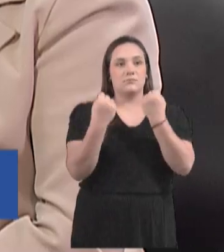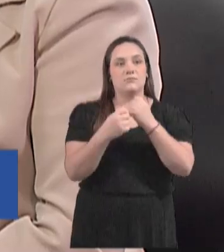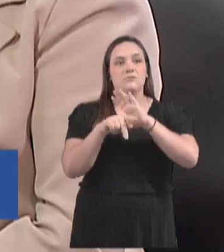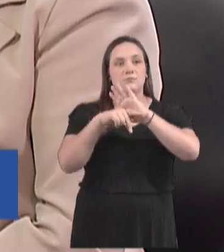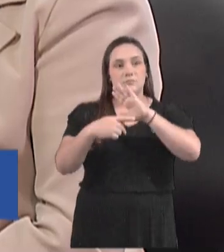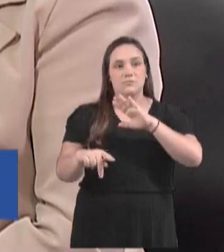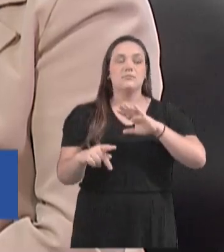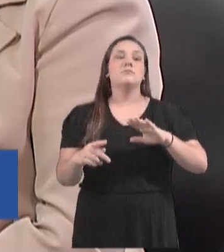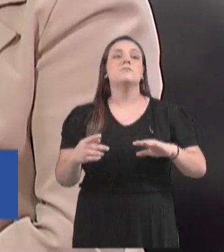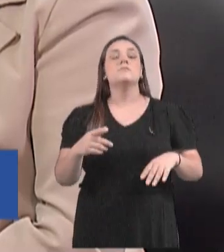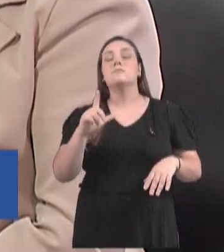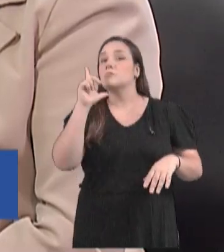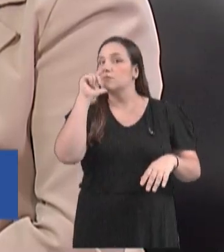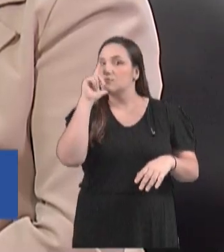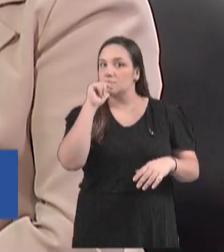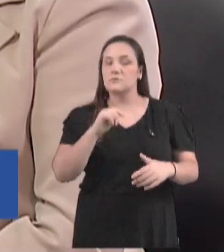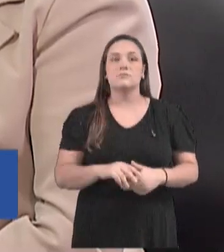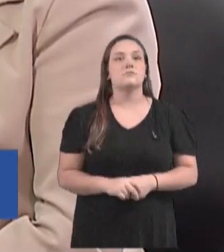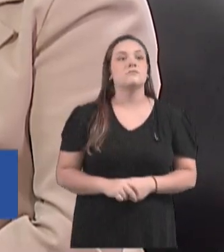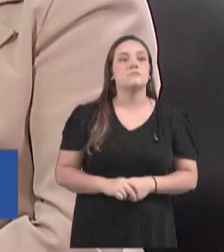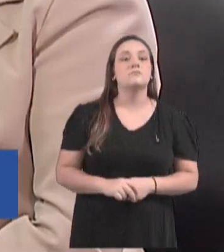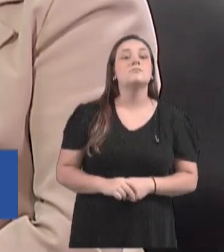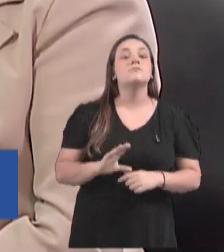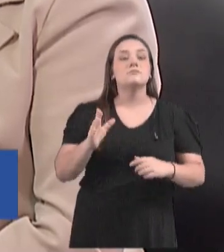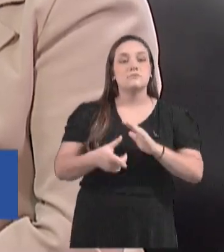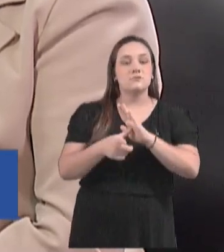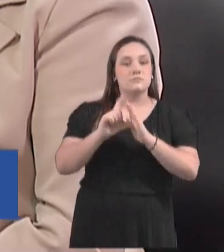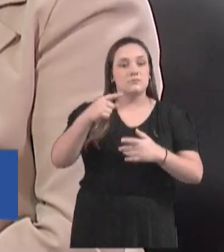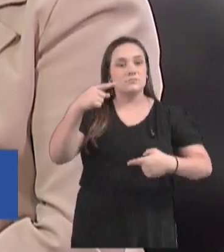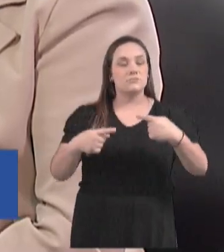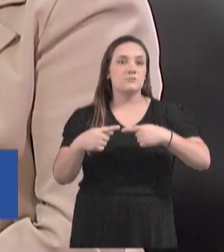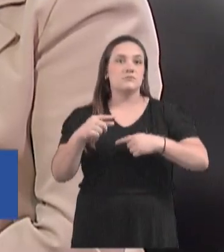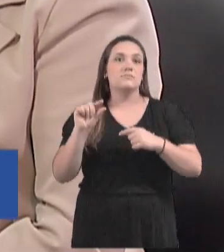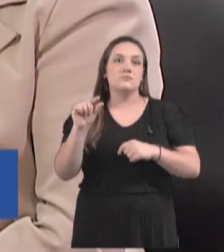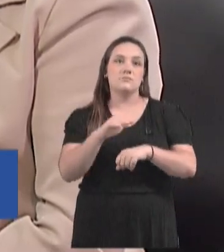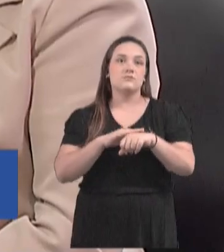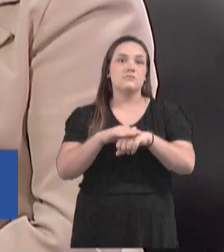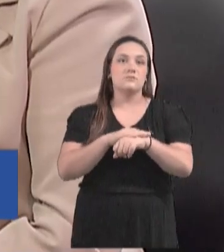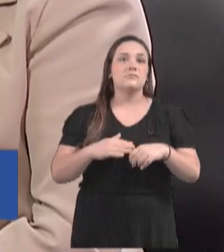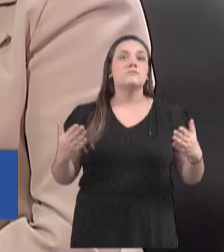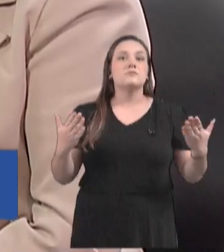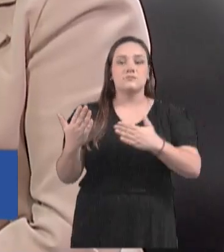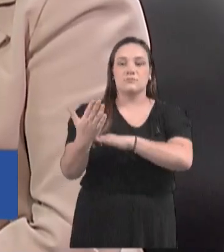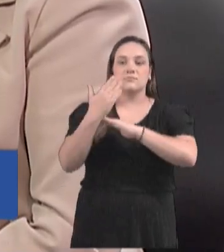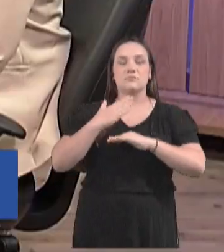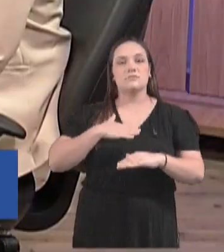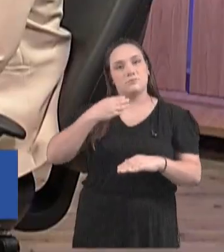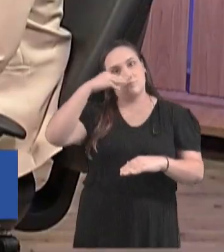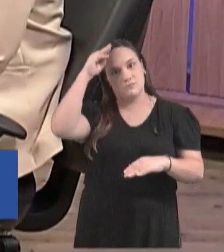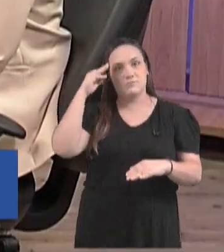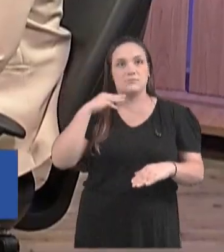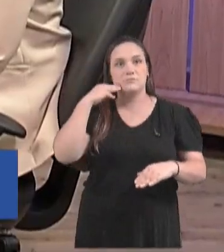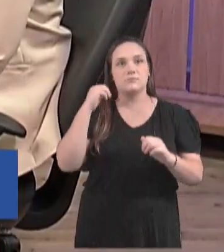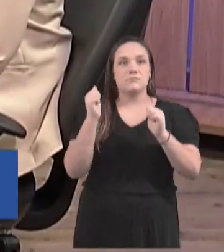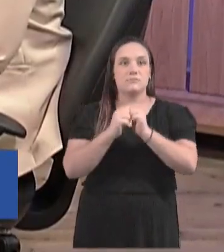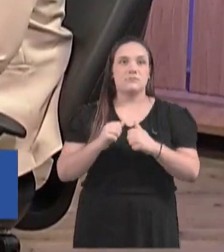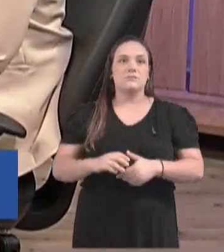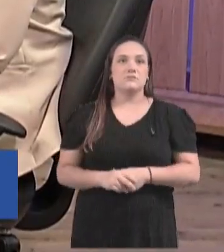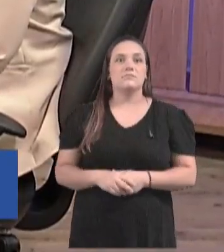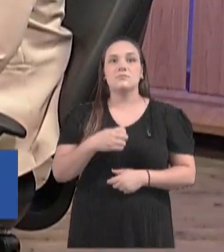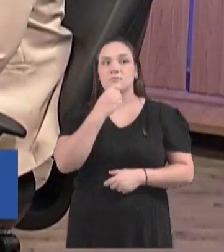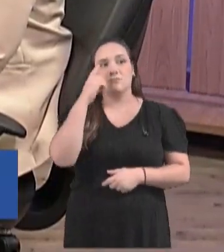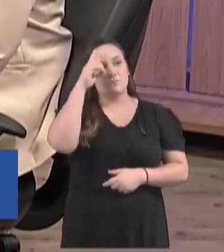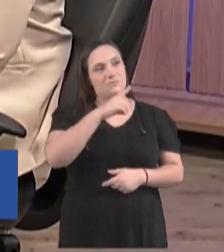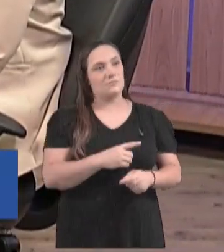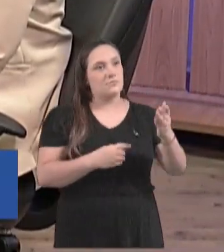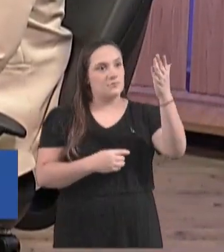antecipando os debates que vão acontecer daqui a pouquinho lá no plenário Júlio Maia. Para me ajudar nesses debates, Marité Kogo aqui comigo. Mari, muito bom